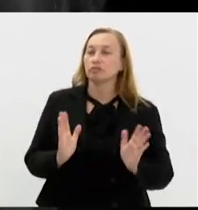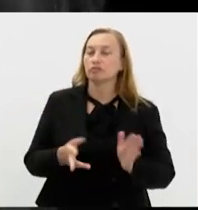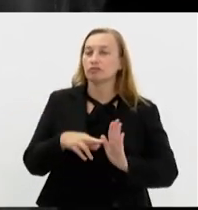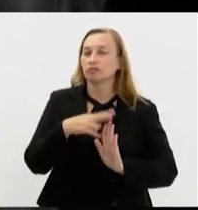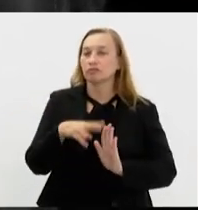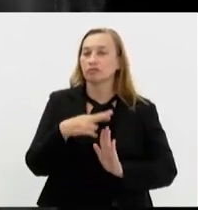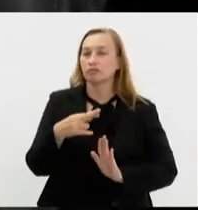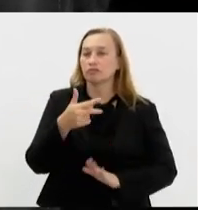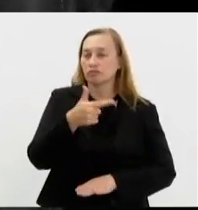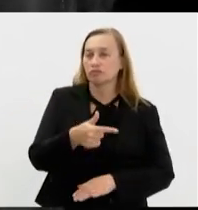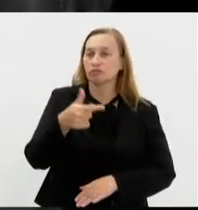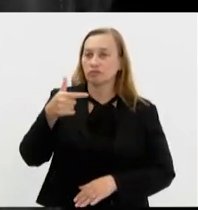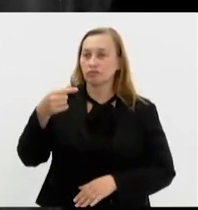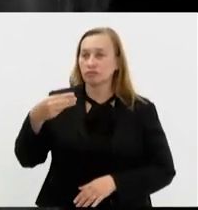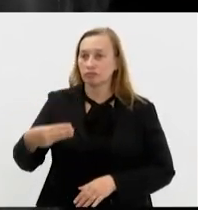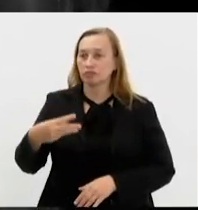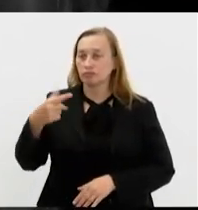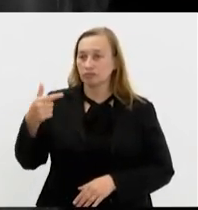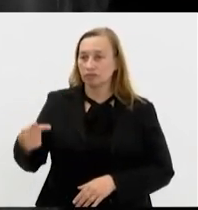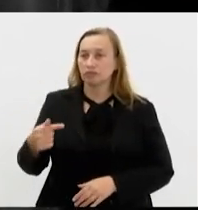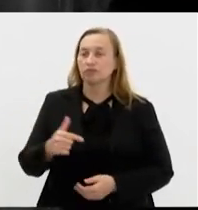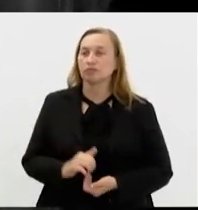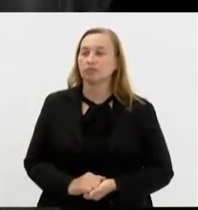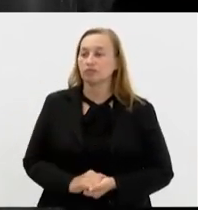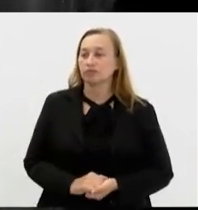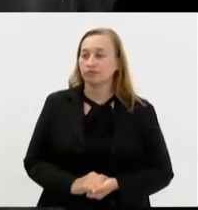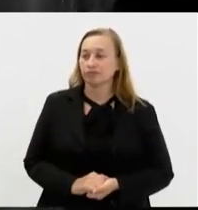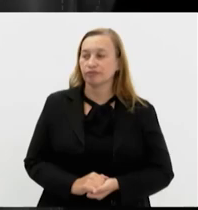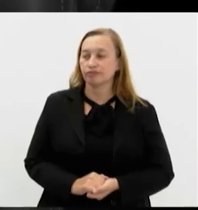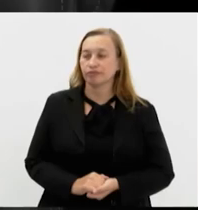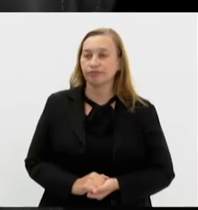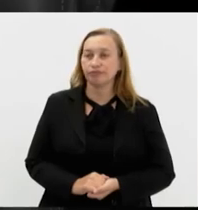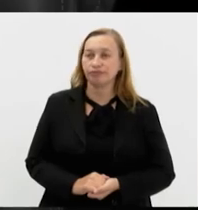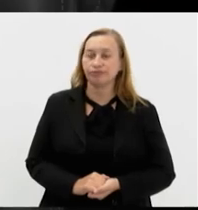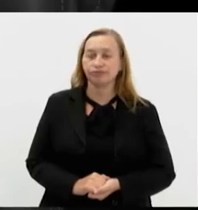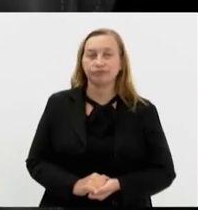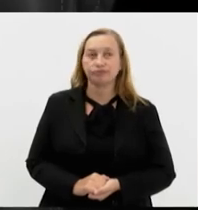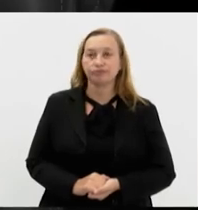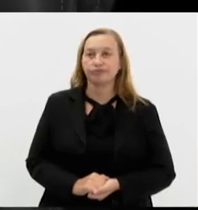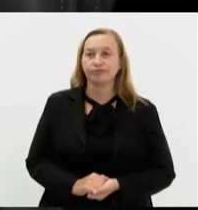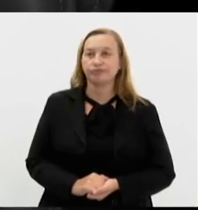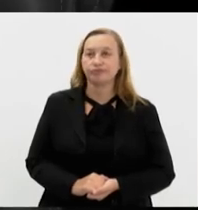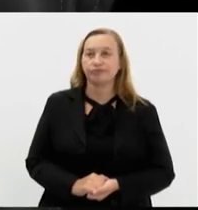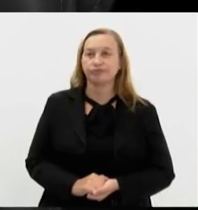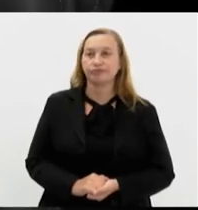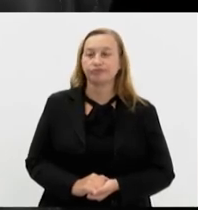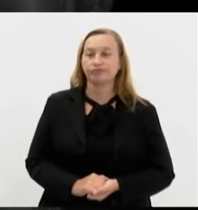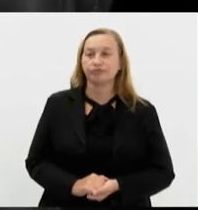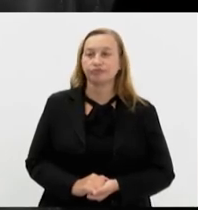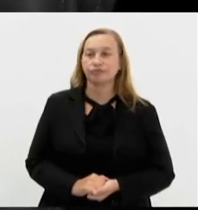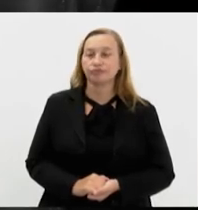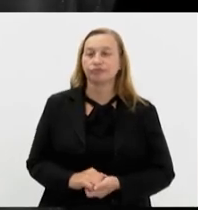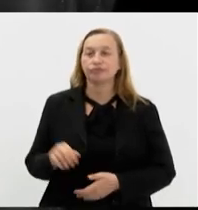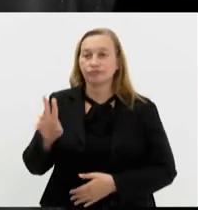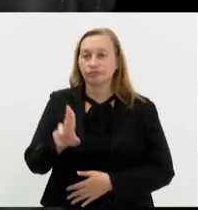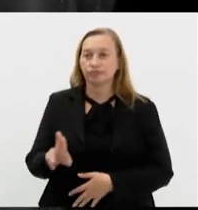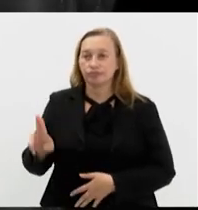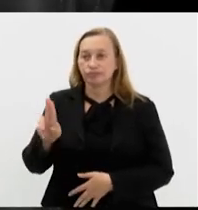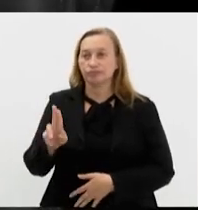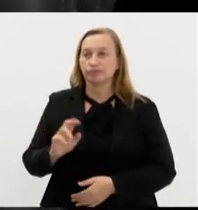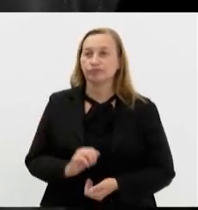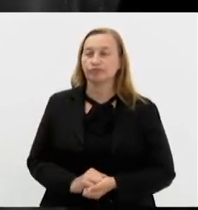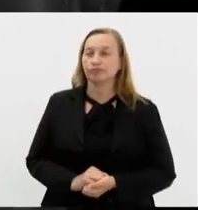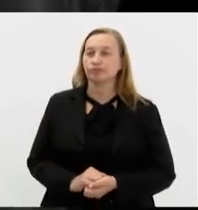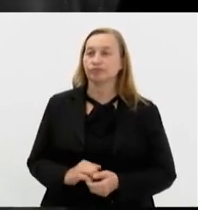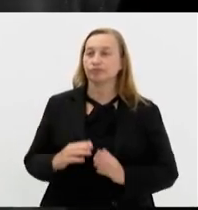23 735 que traz estampado o seguinte o uso de